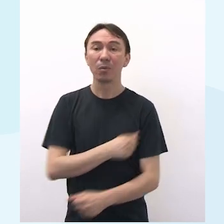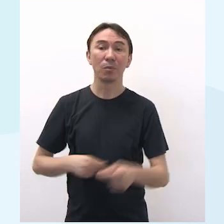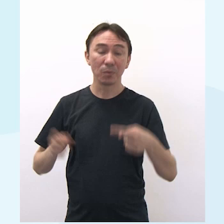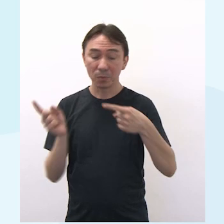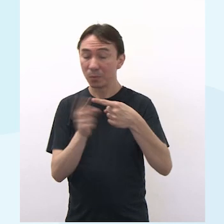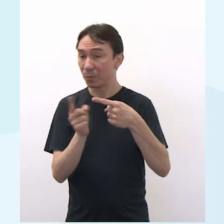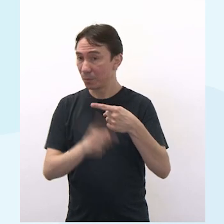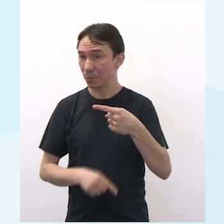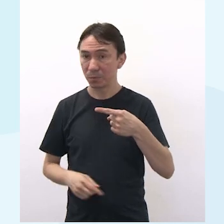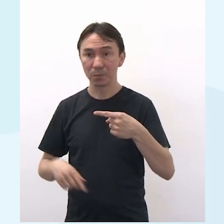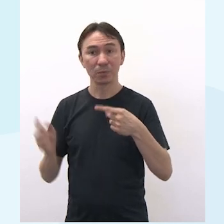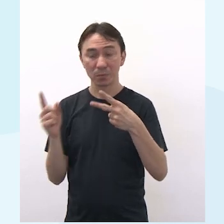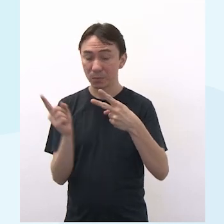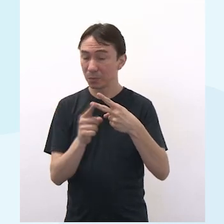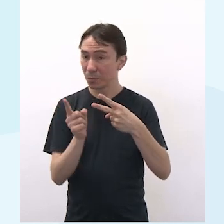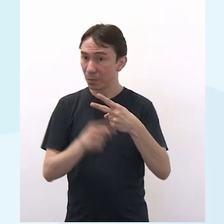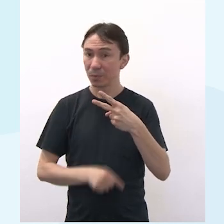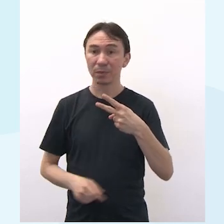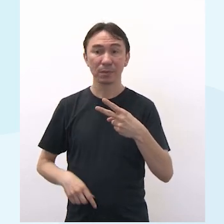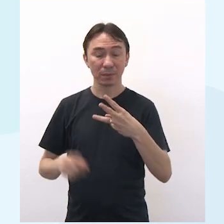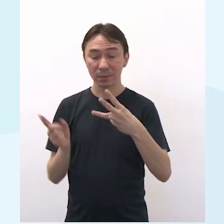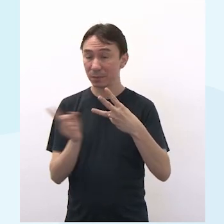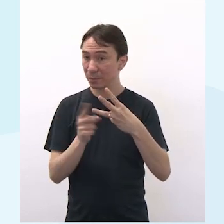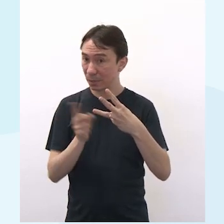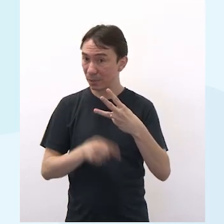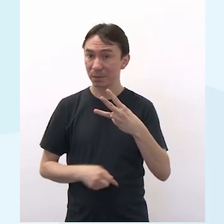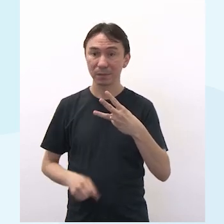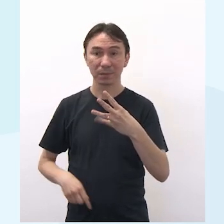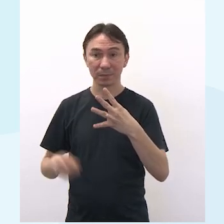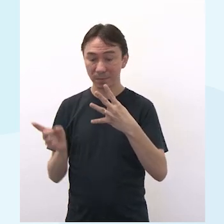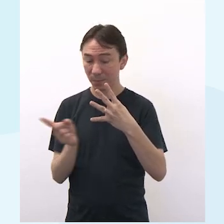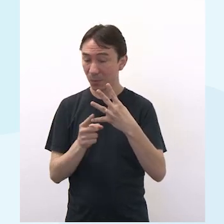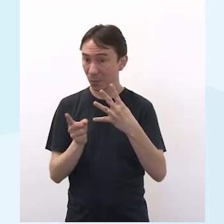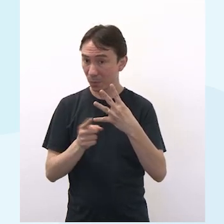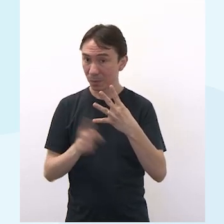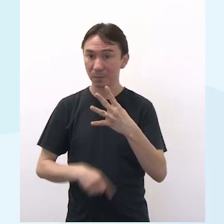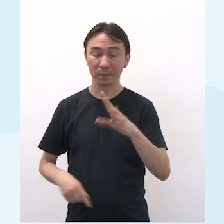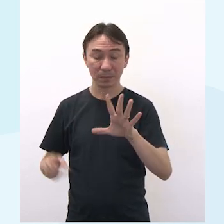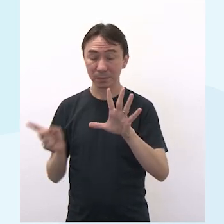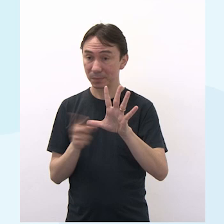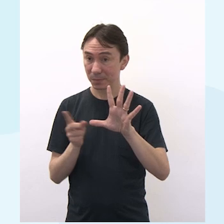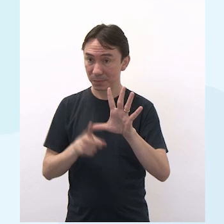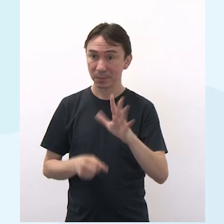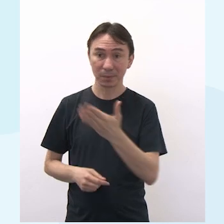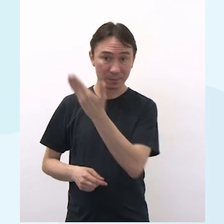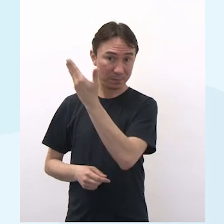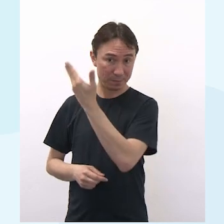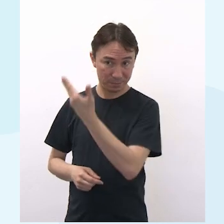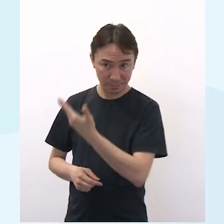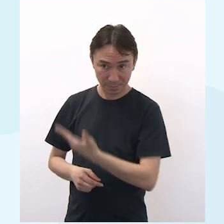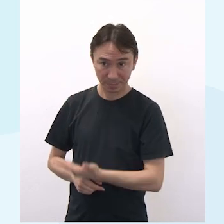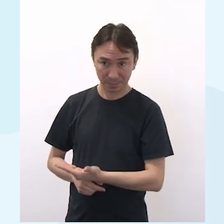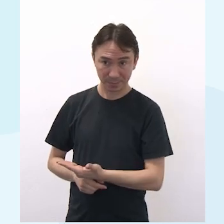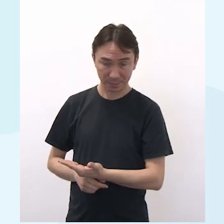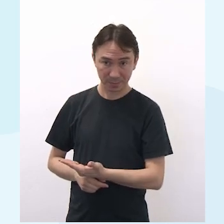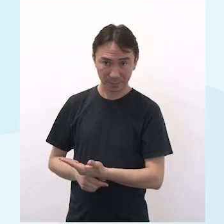Freitas, João Vitor Guilherme de Souza, Raíssa Marques Pereira, William Rodrigues